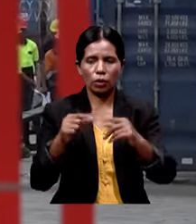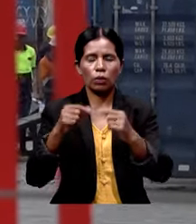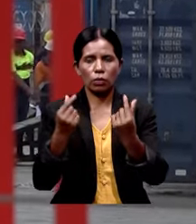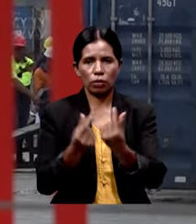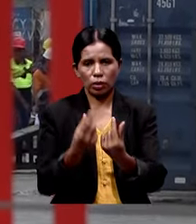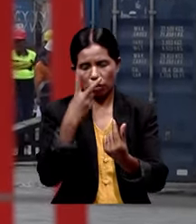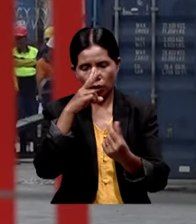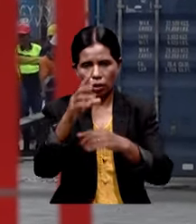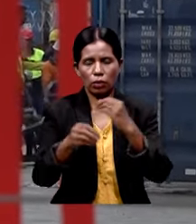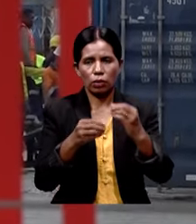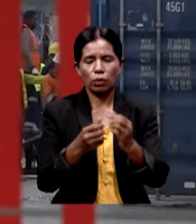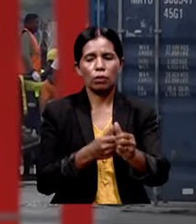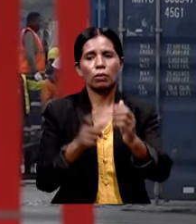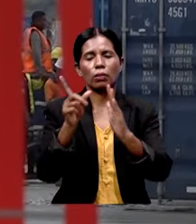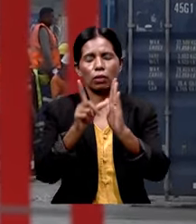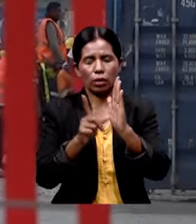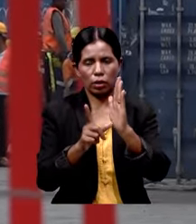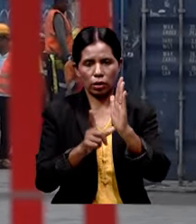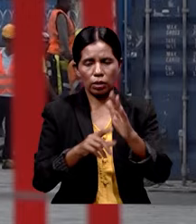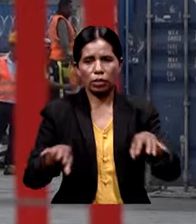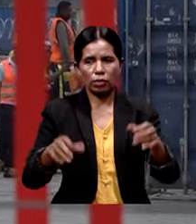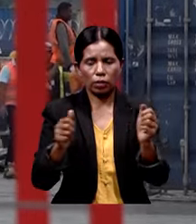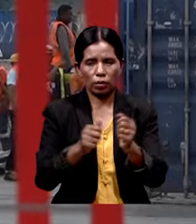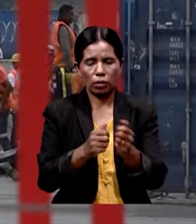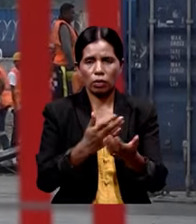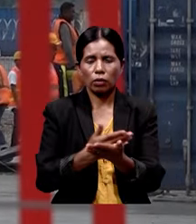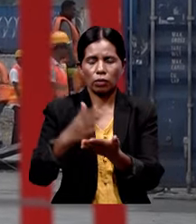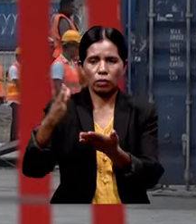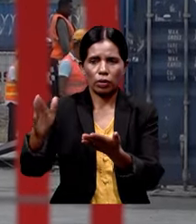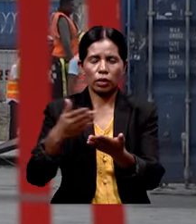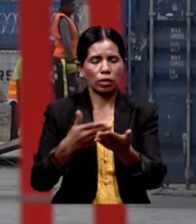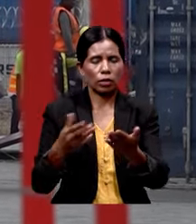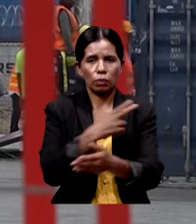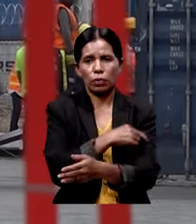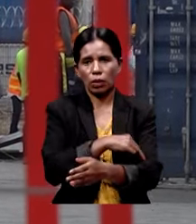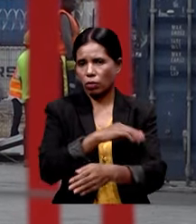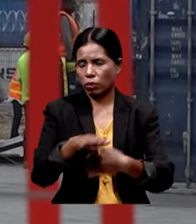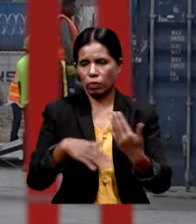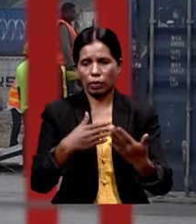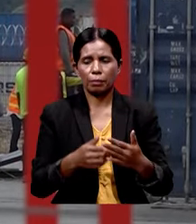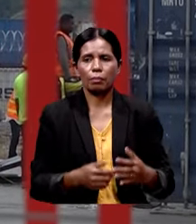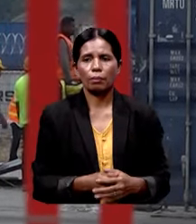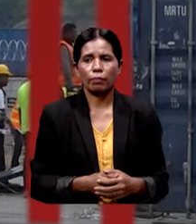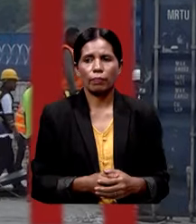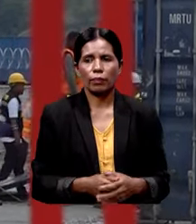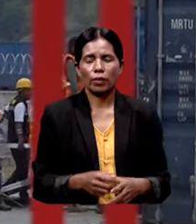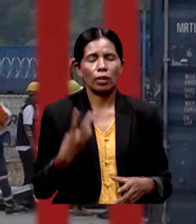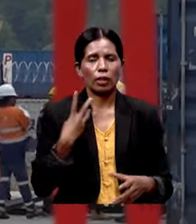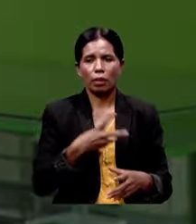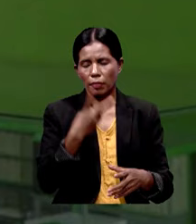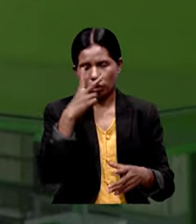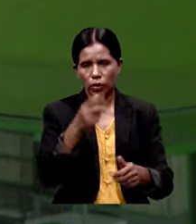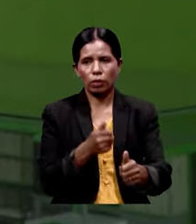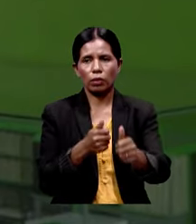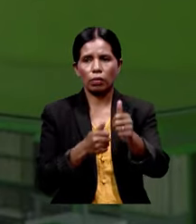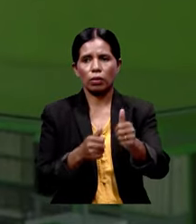halo verificação de lista contrato molok halo distribuição ba facilidade saúde sira. Em termos de distribuição, sabe, se a referência baseia, vai